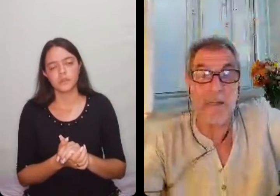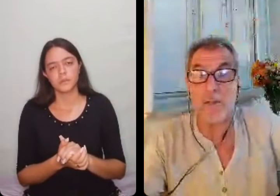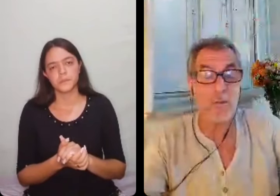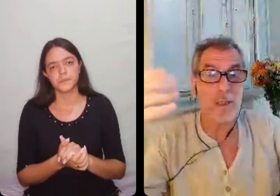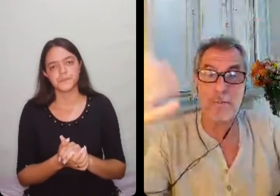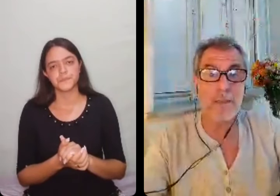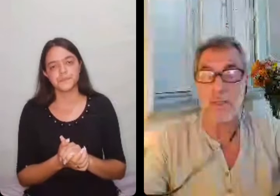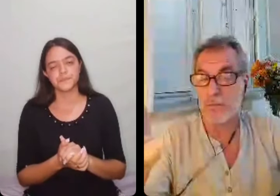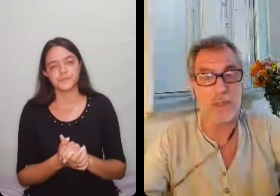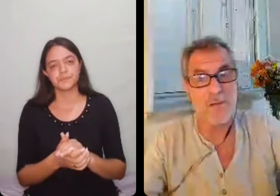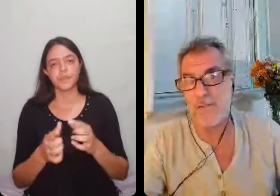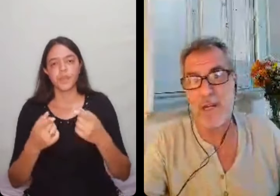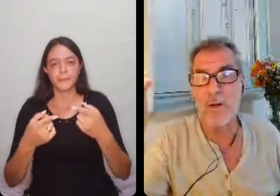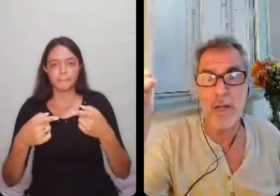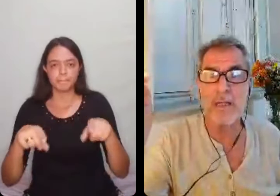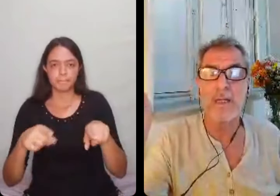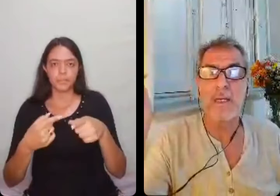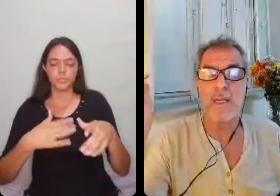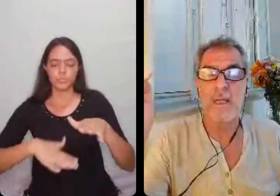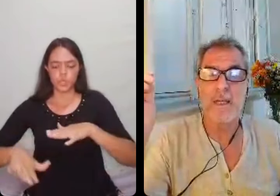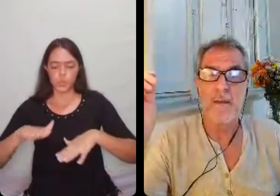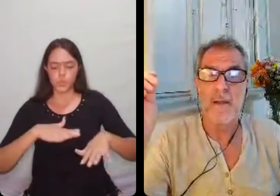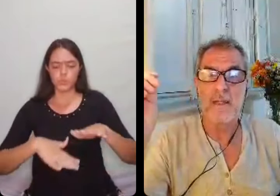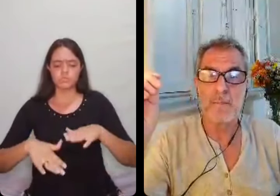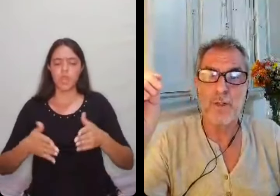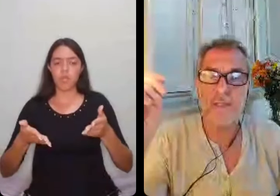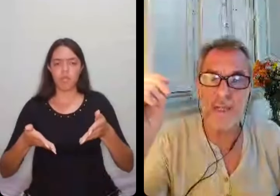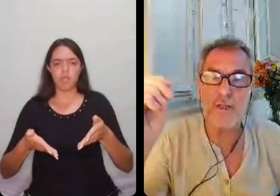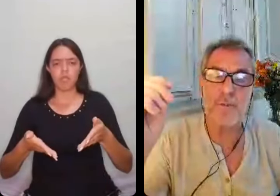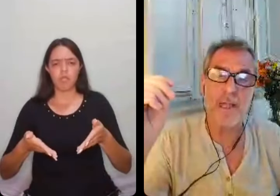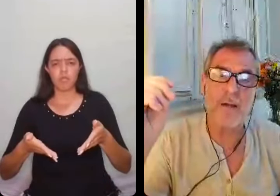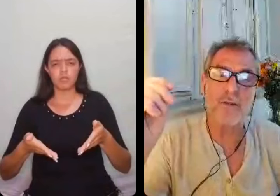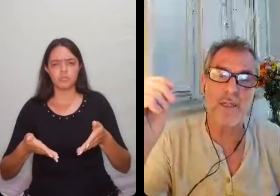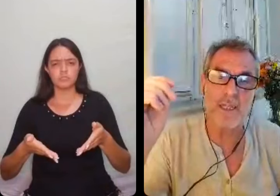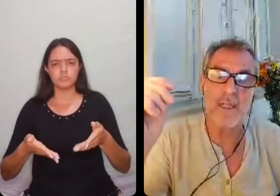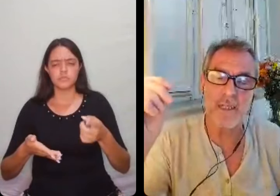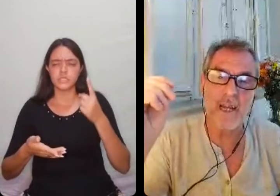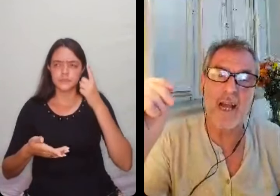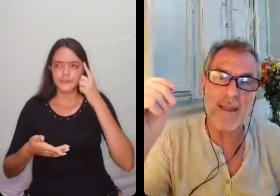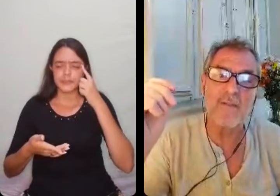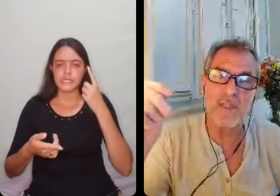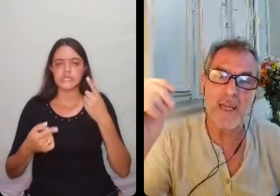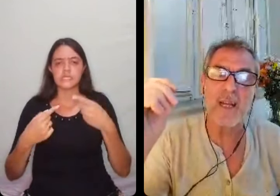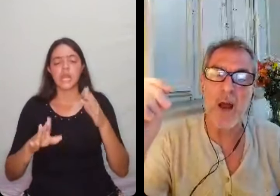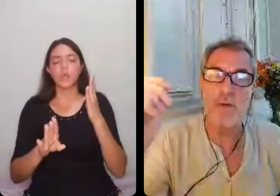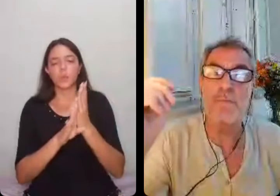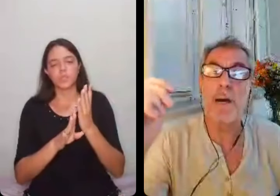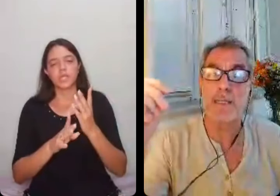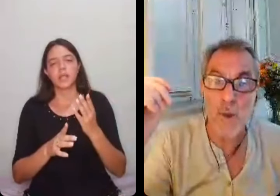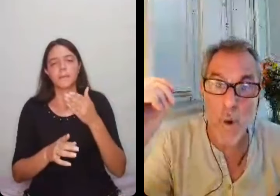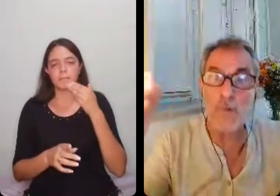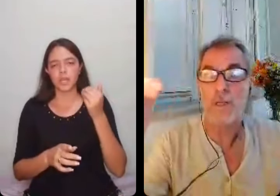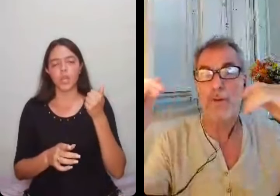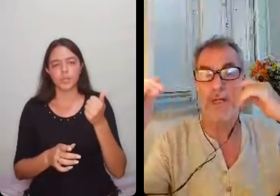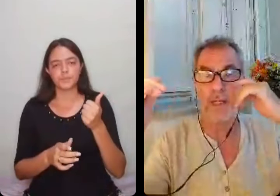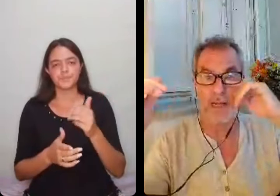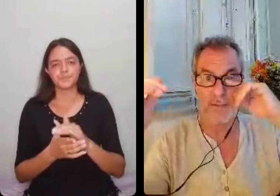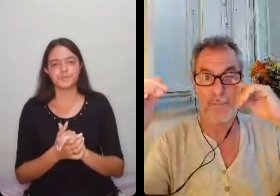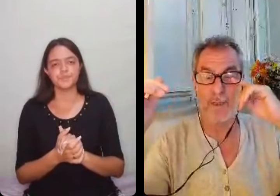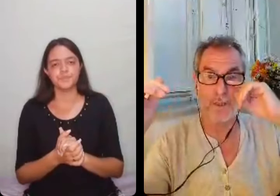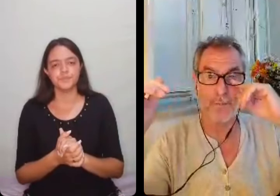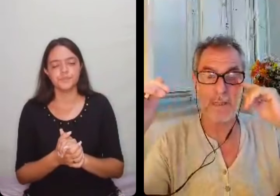em um espaço, em um espaço que vocês vão ver agora, que depois de cinco espetáculos, a gente tinha cada vez que criar um espaço onde